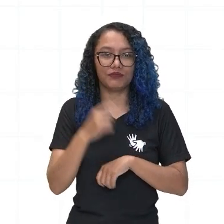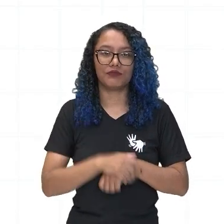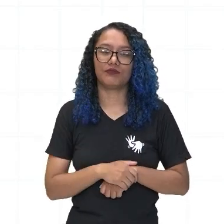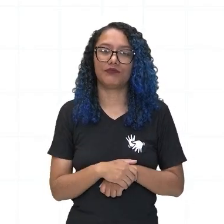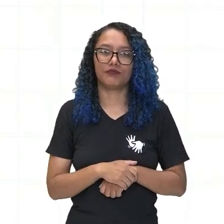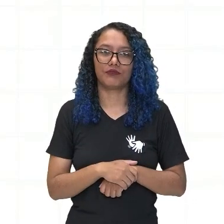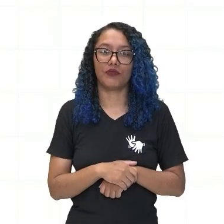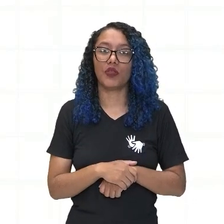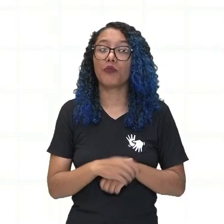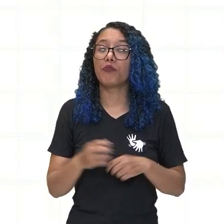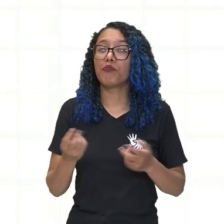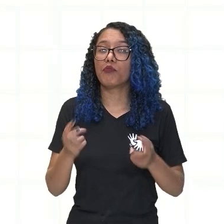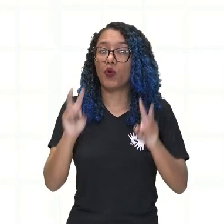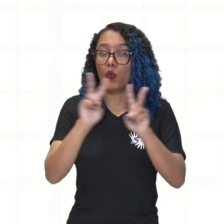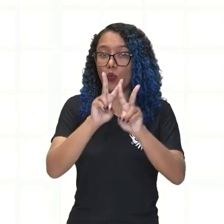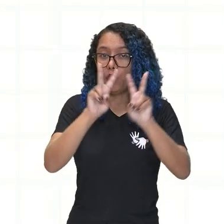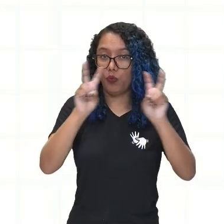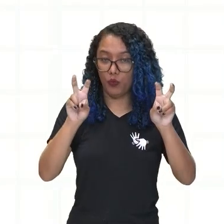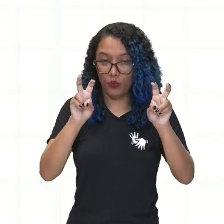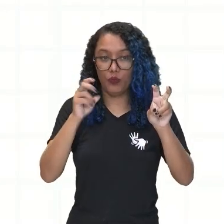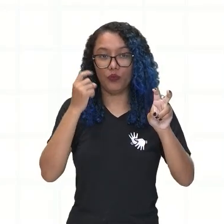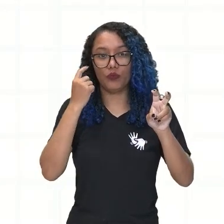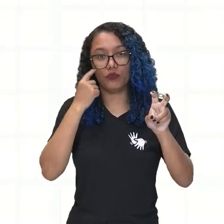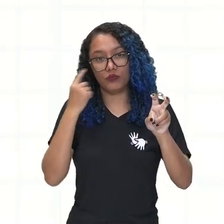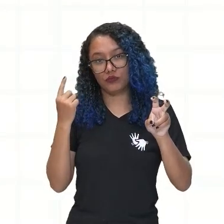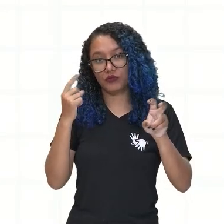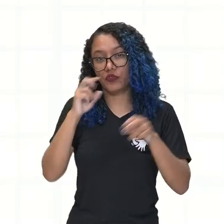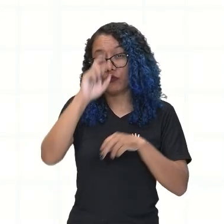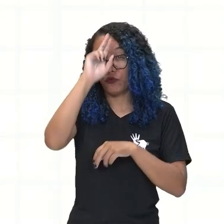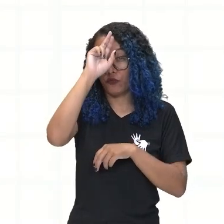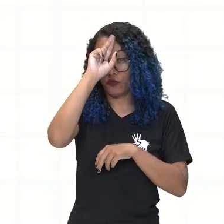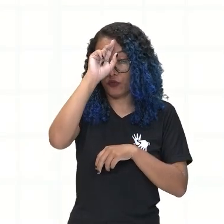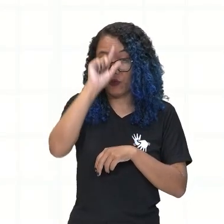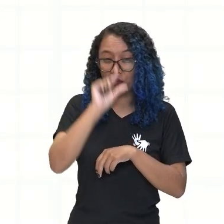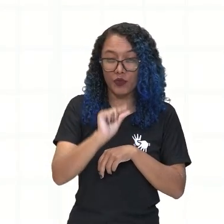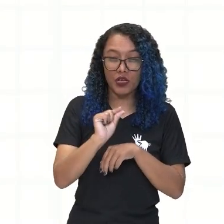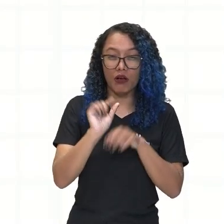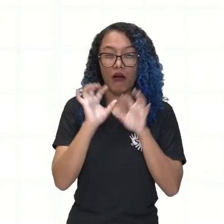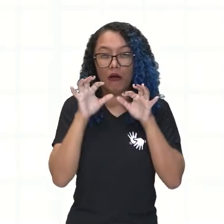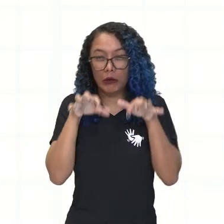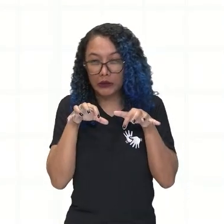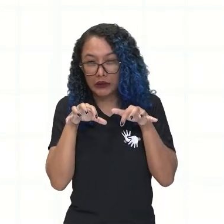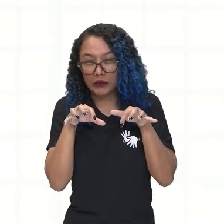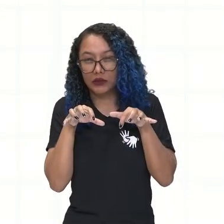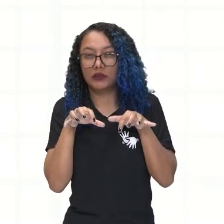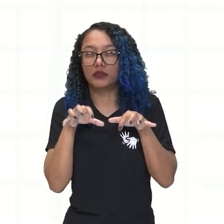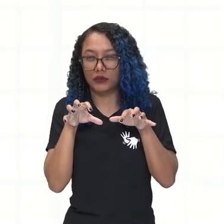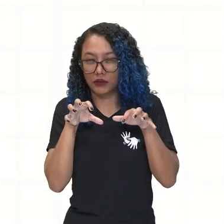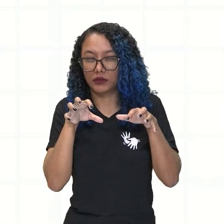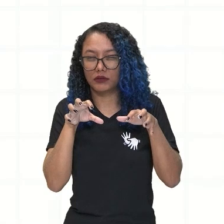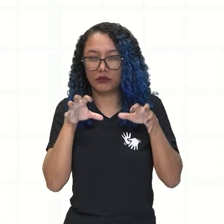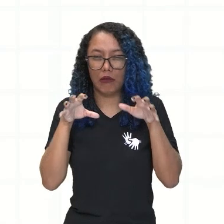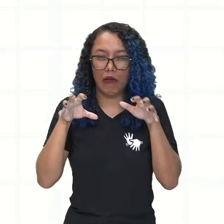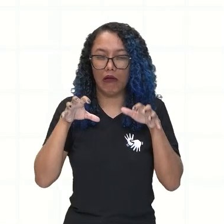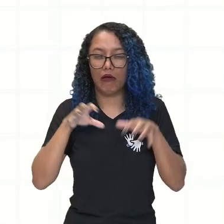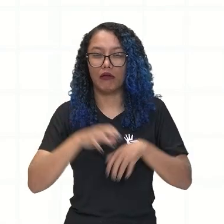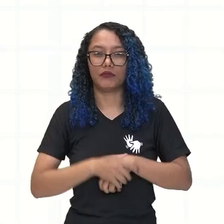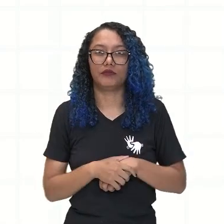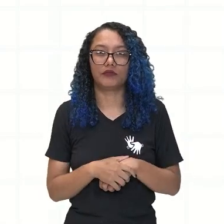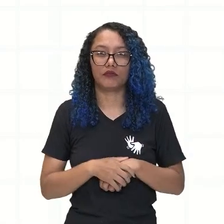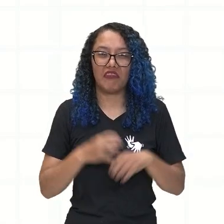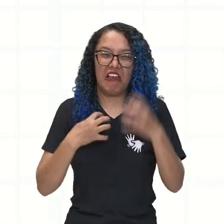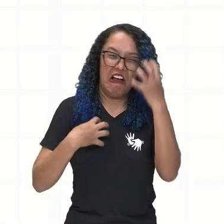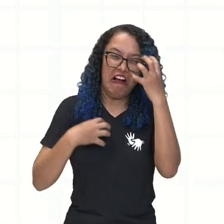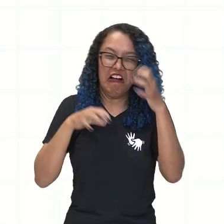nome do texto, que é A Formiga Zumbi. Você já vai ficar curioso, né? Você lê o título, aí diz assim, poxa, mas eu